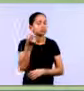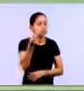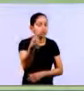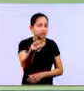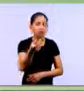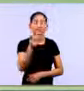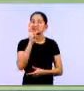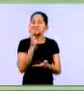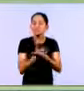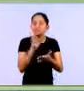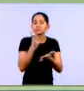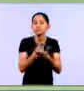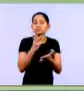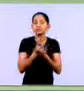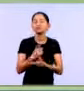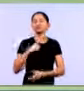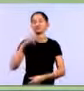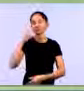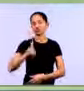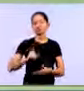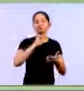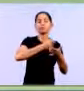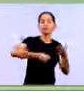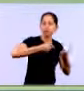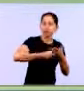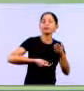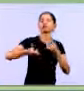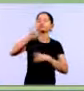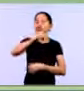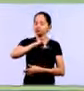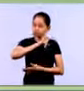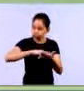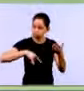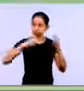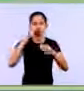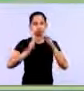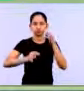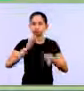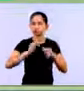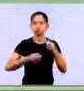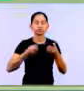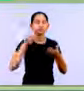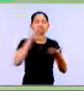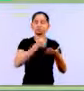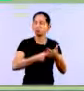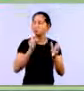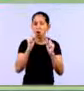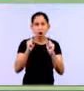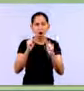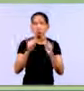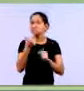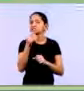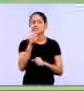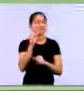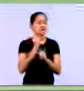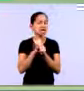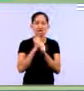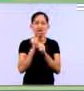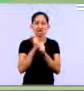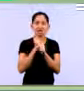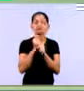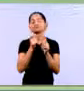o direito de instituir aquele tributo. Então, passou 20, 30, 40 anos, 100 anos, mesmo que